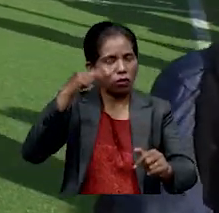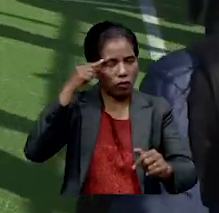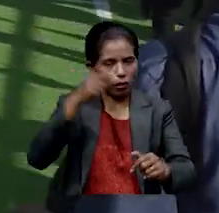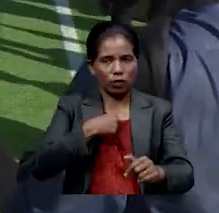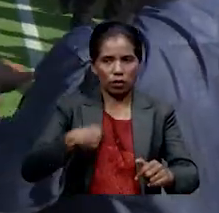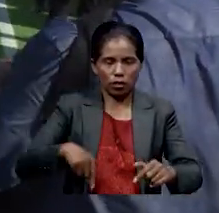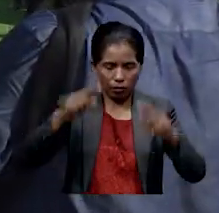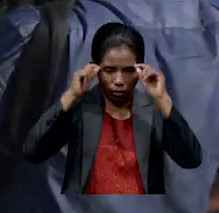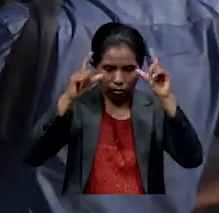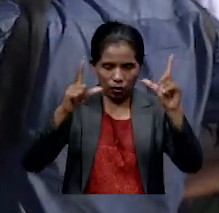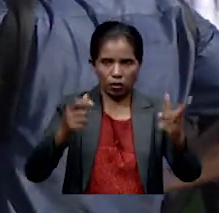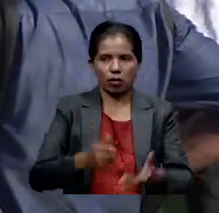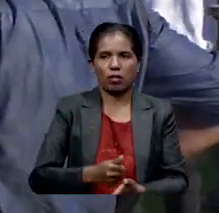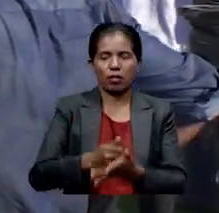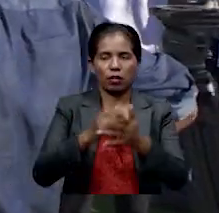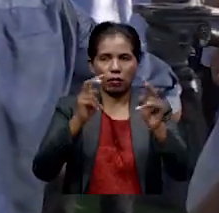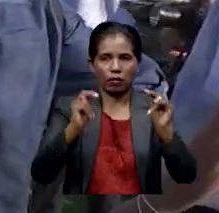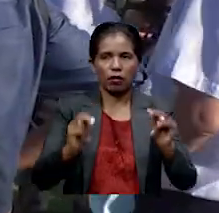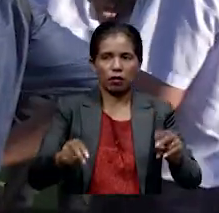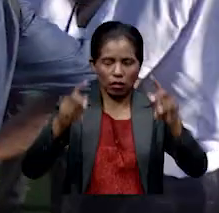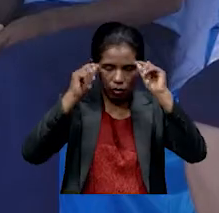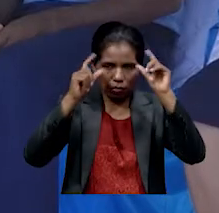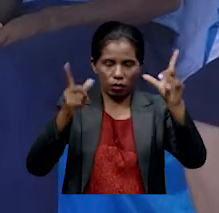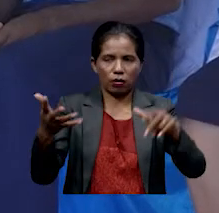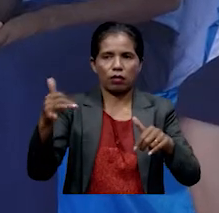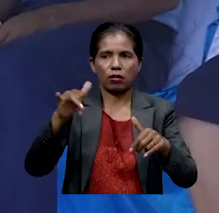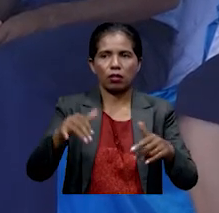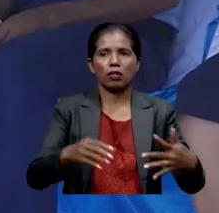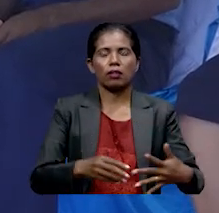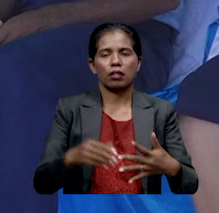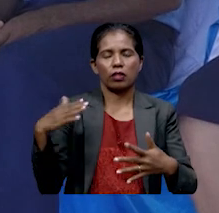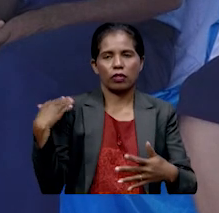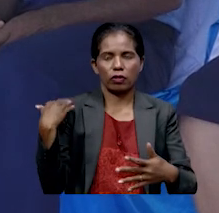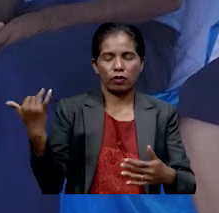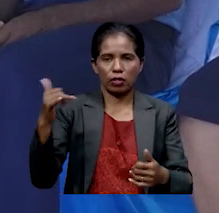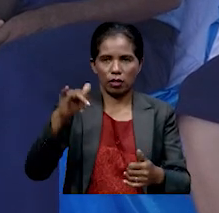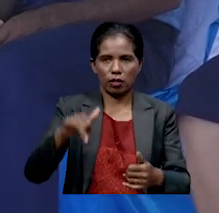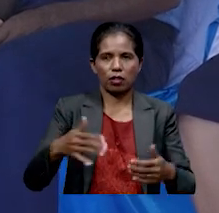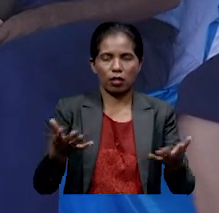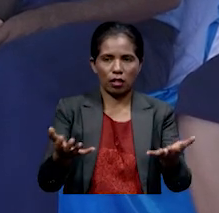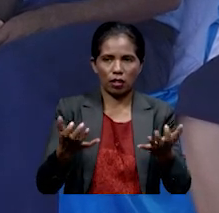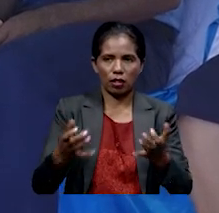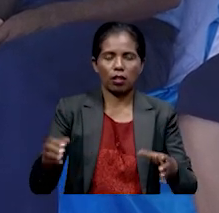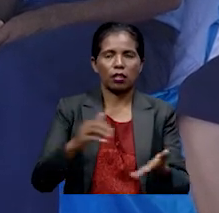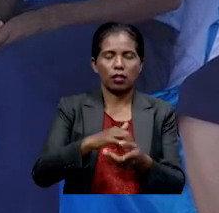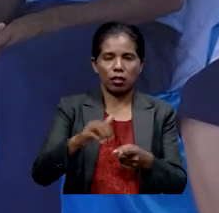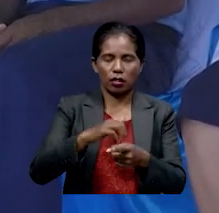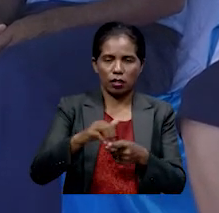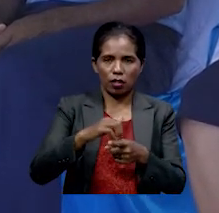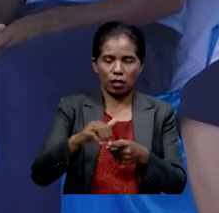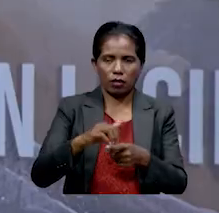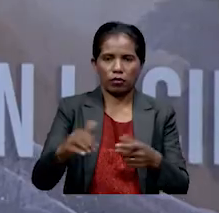Timor-Leste responde duni ba necessidade de Timor-Wansira, liliu ba jovem sira nebe e talento ho de prática de esporto.